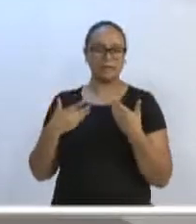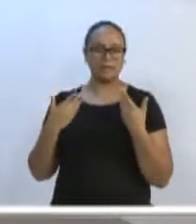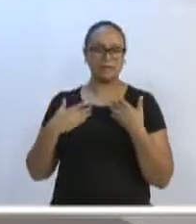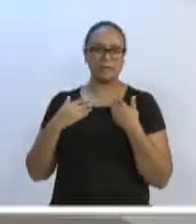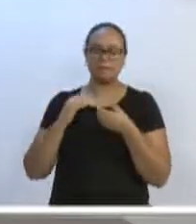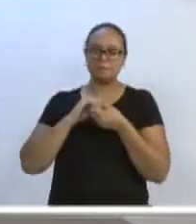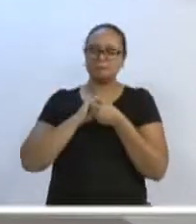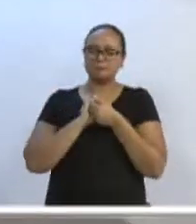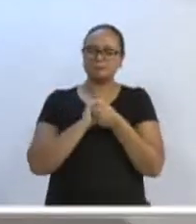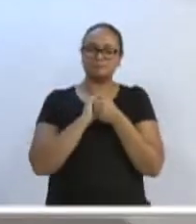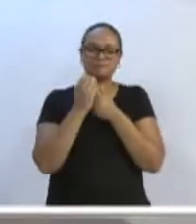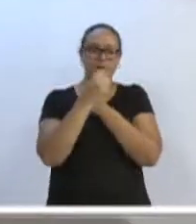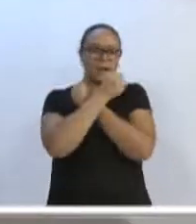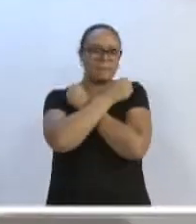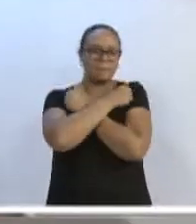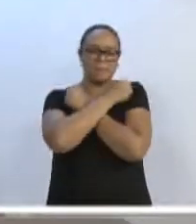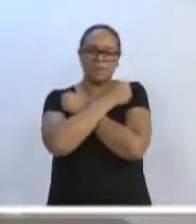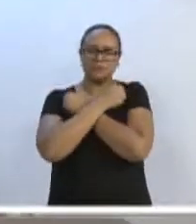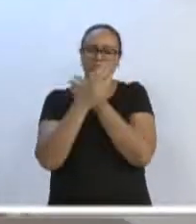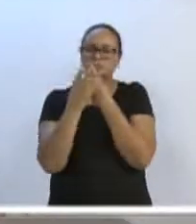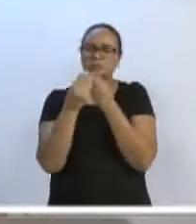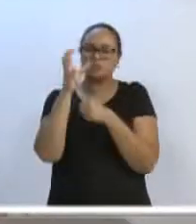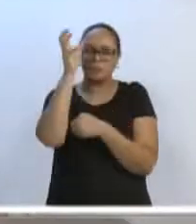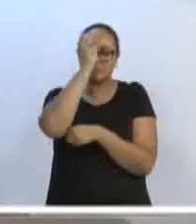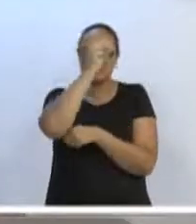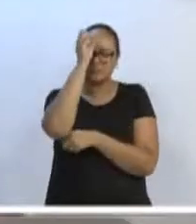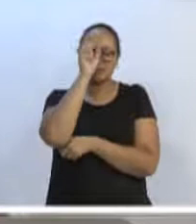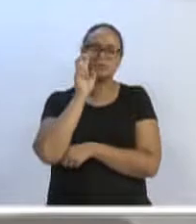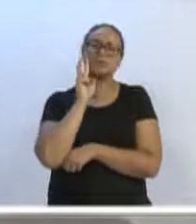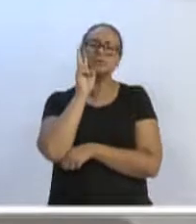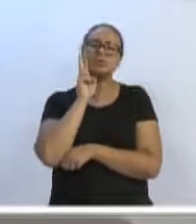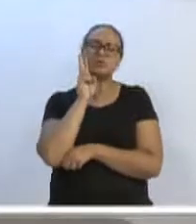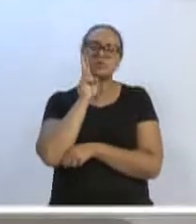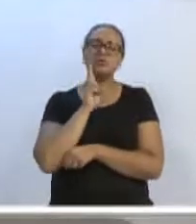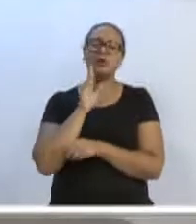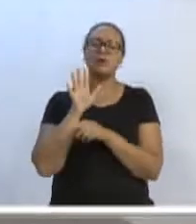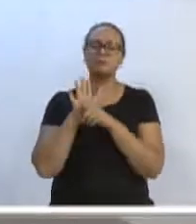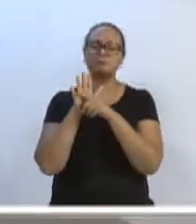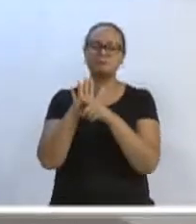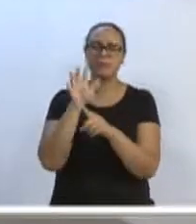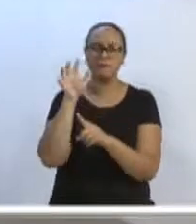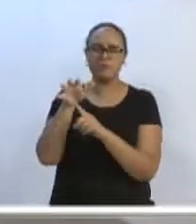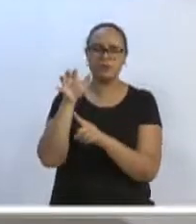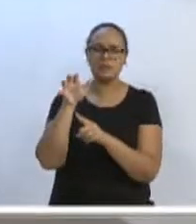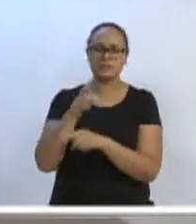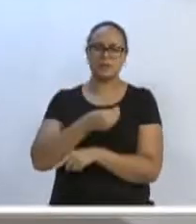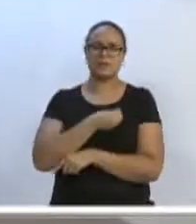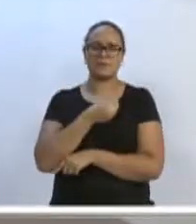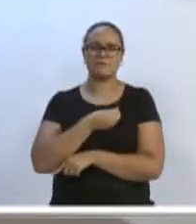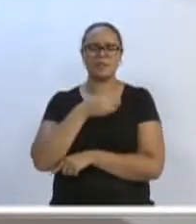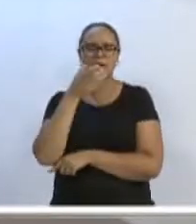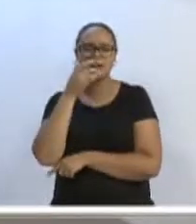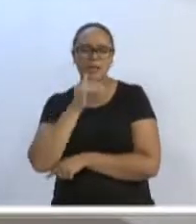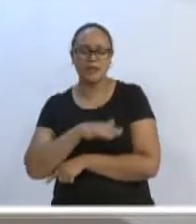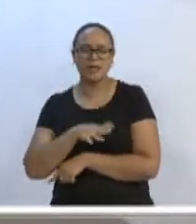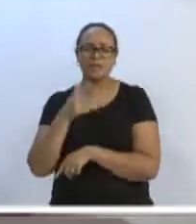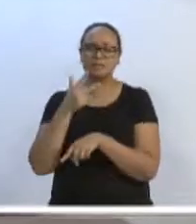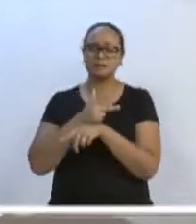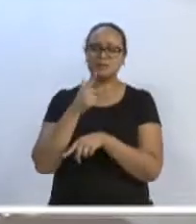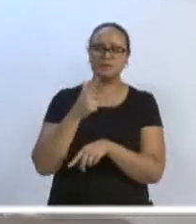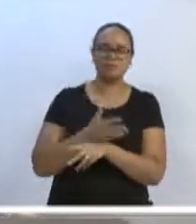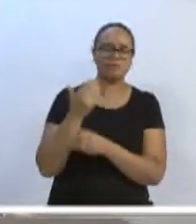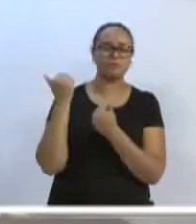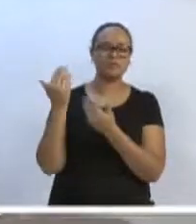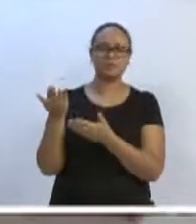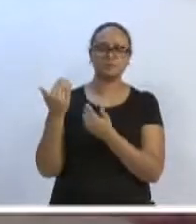aprendizado uma história que faz a diferença na vida de crianças jovens idosos na vida dos